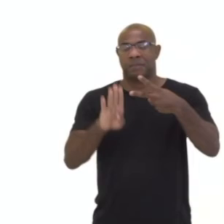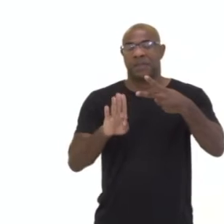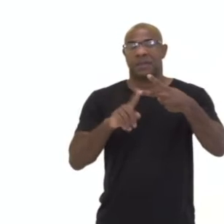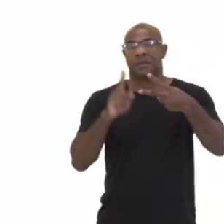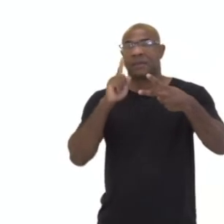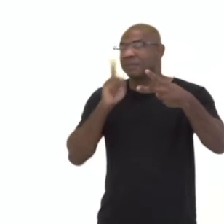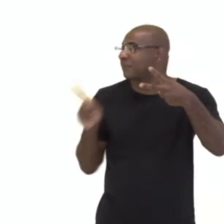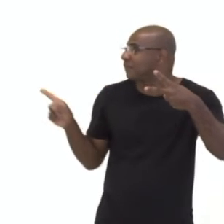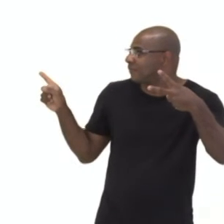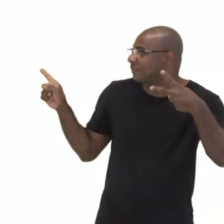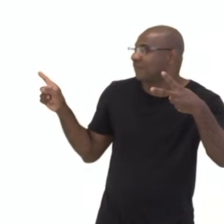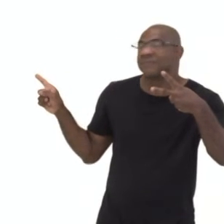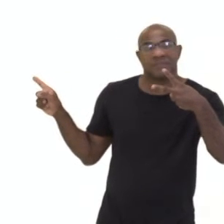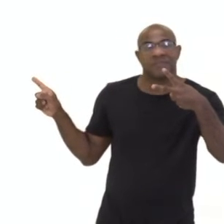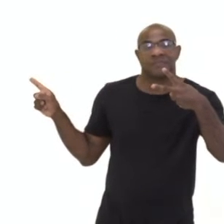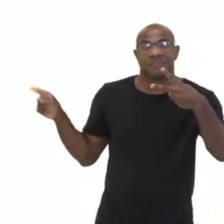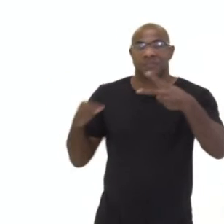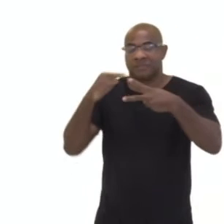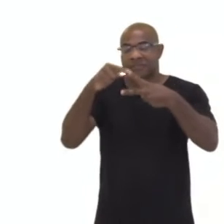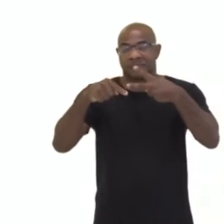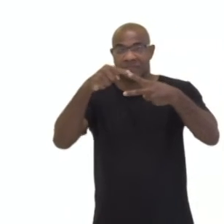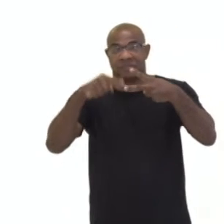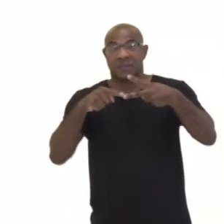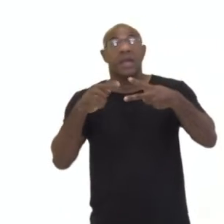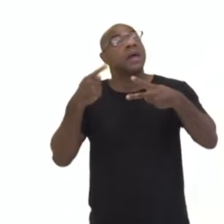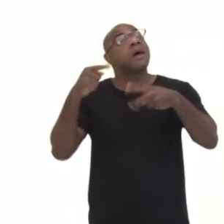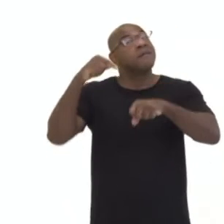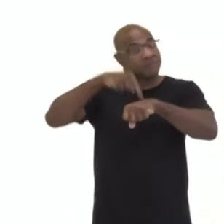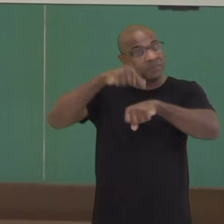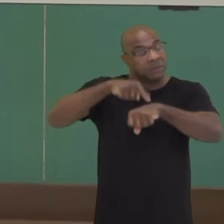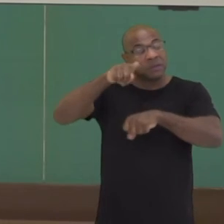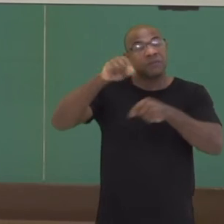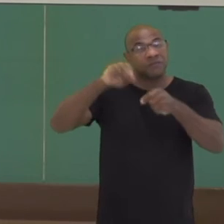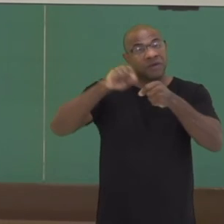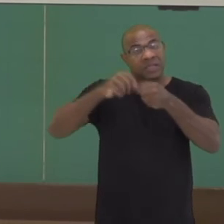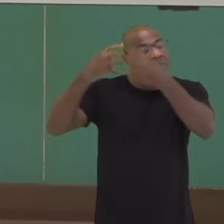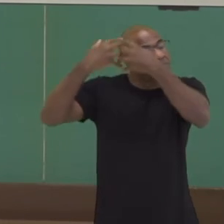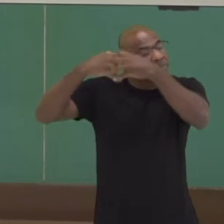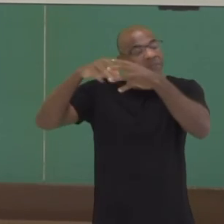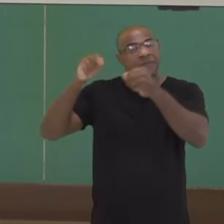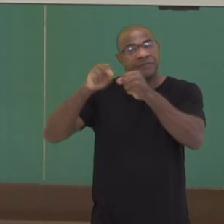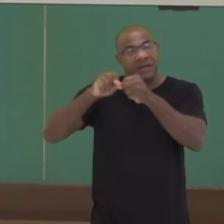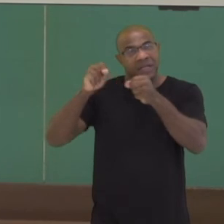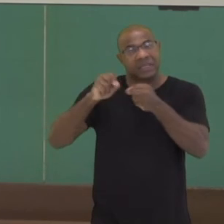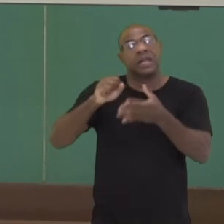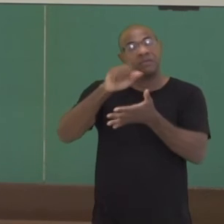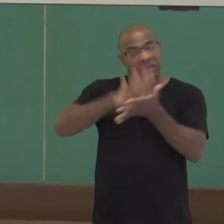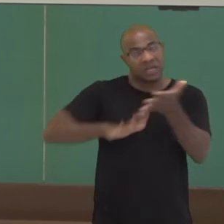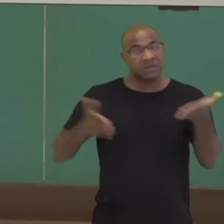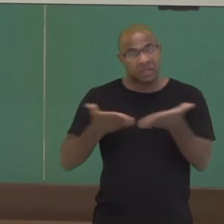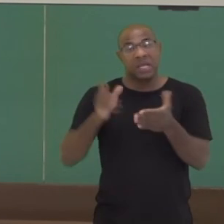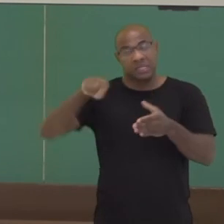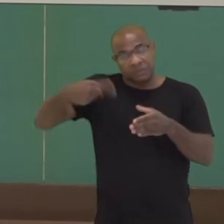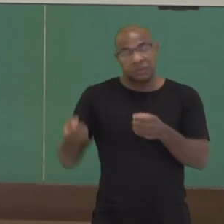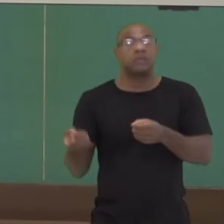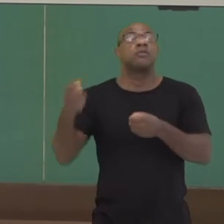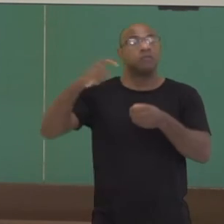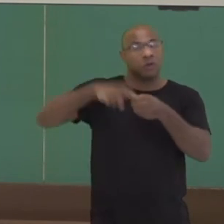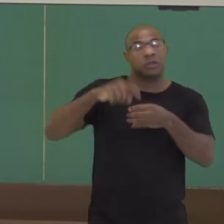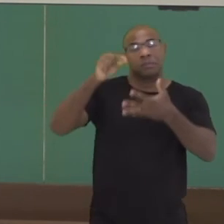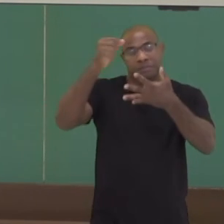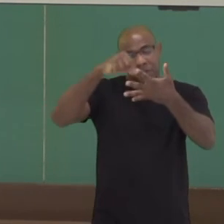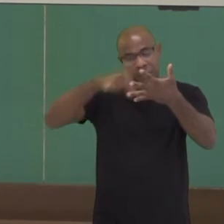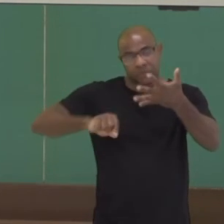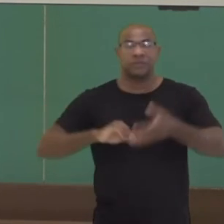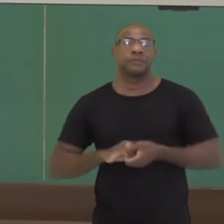menos 5/6. Então, a professora vai dar um tempo para vocês resolverem essas questões e na sequência eu volto para a